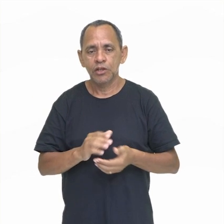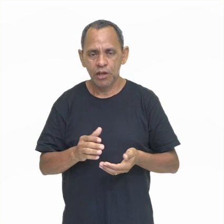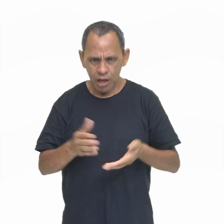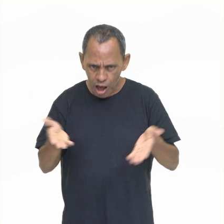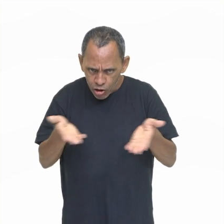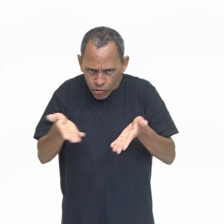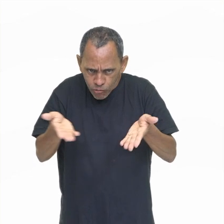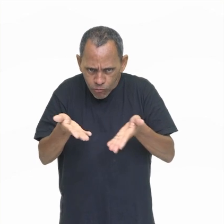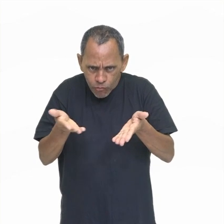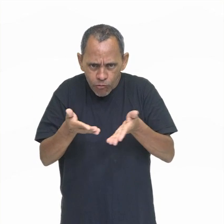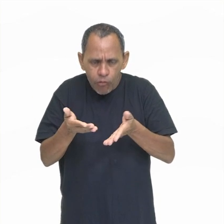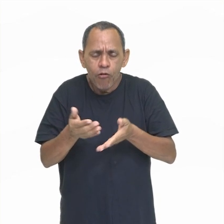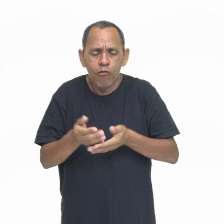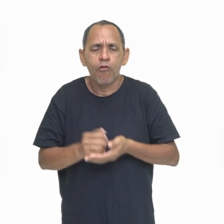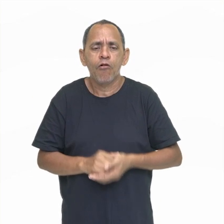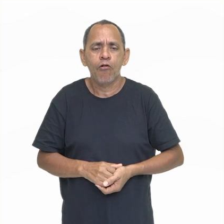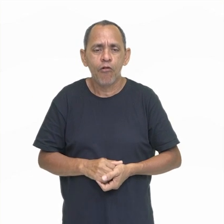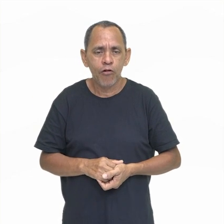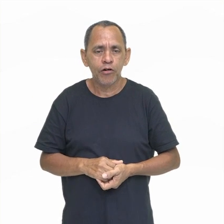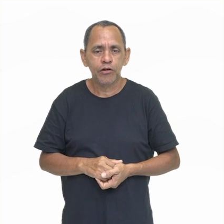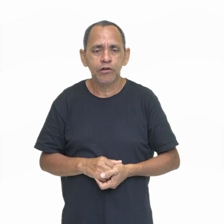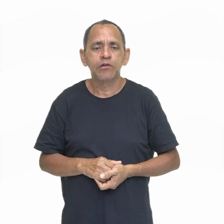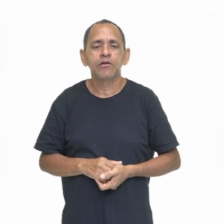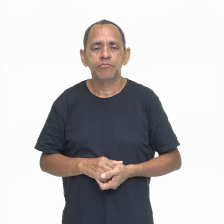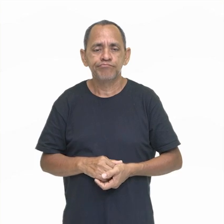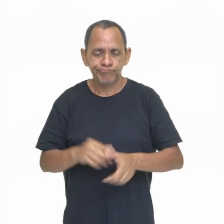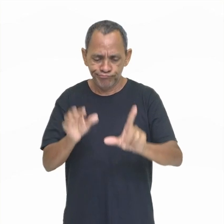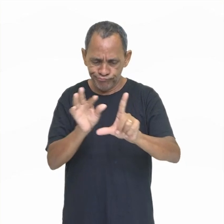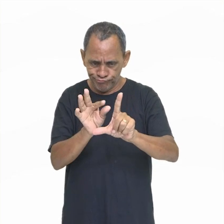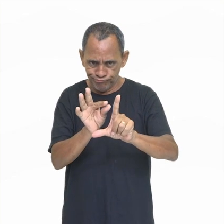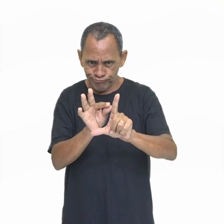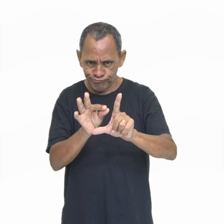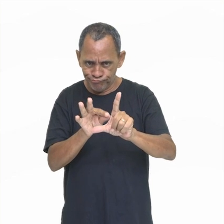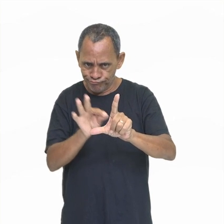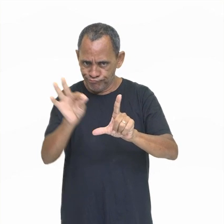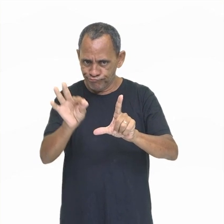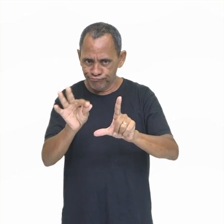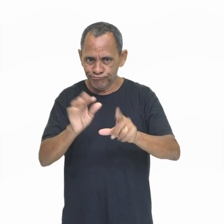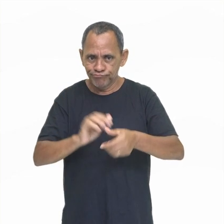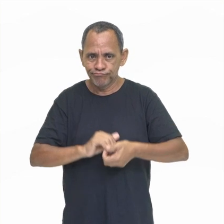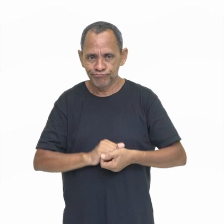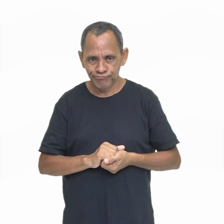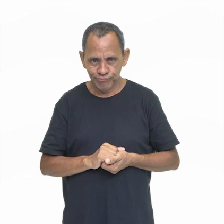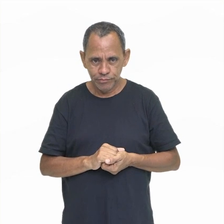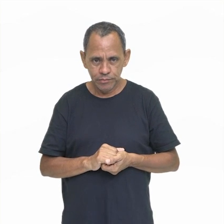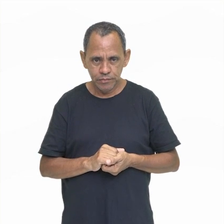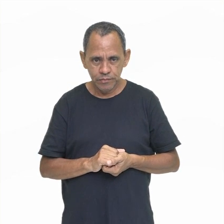ele seja uma função afim tá ele seria o caso aqui